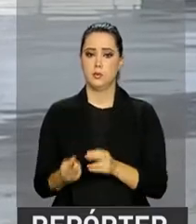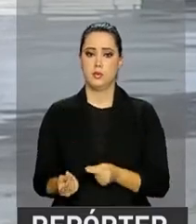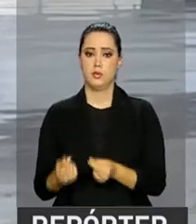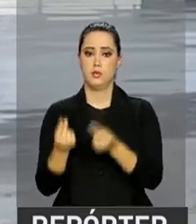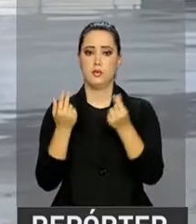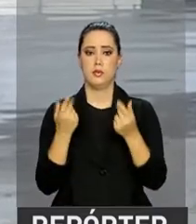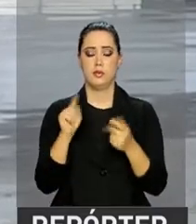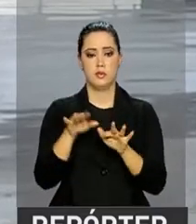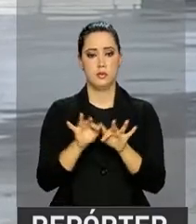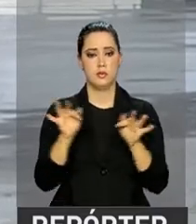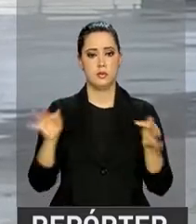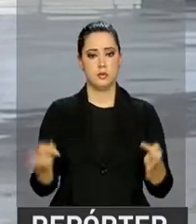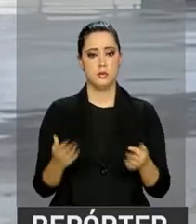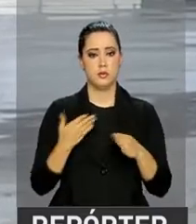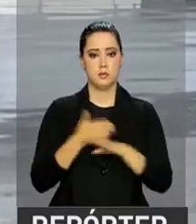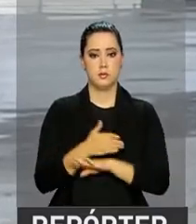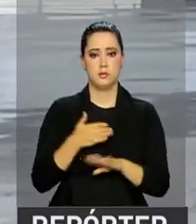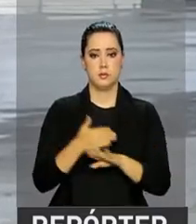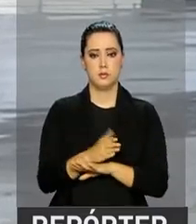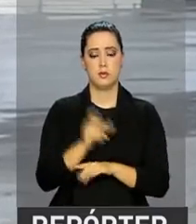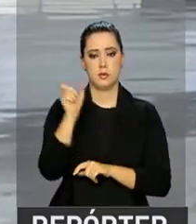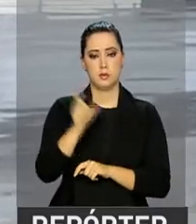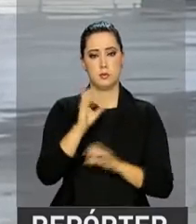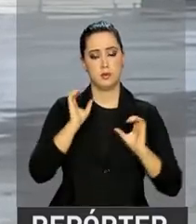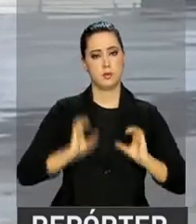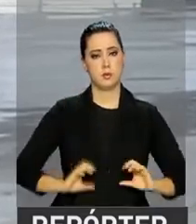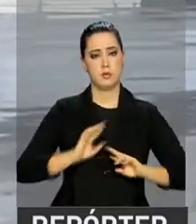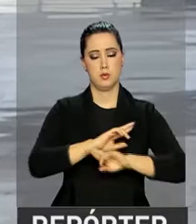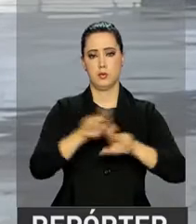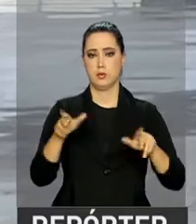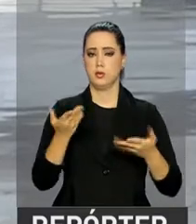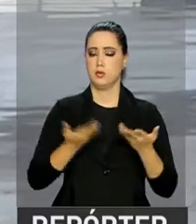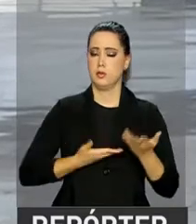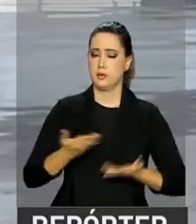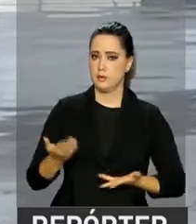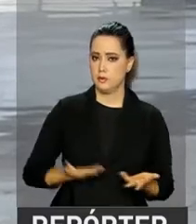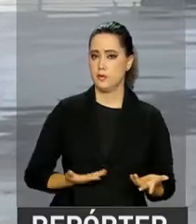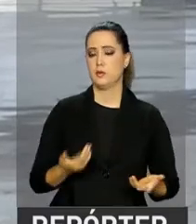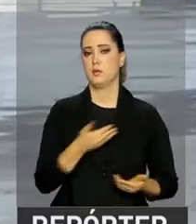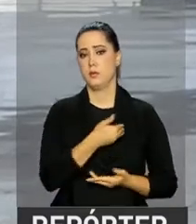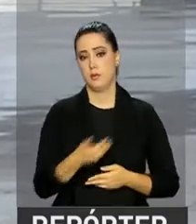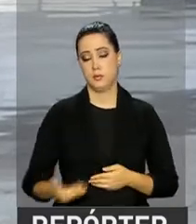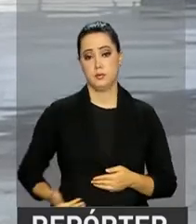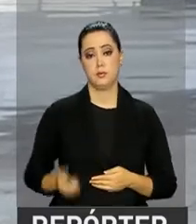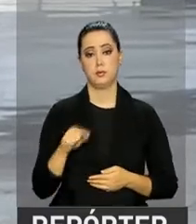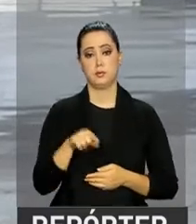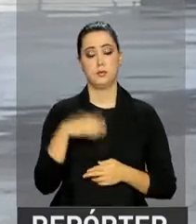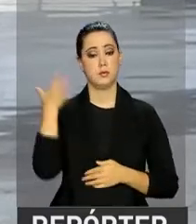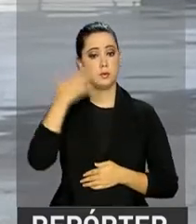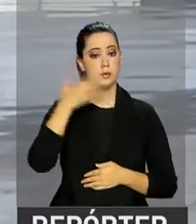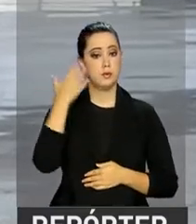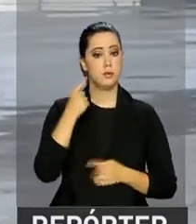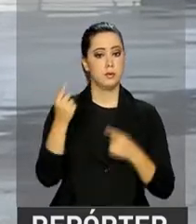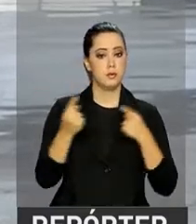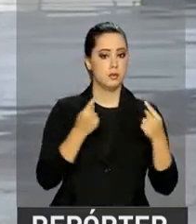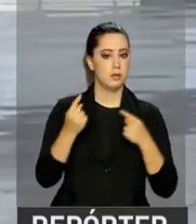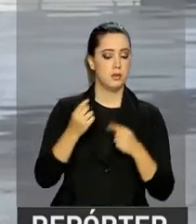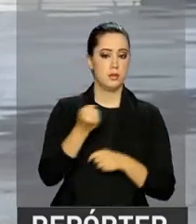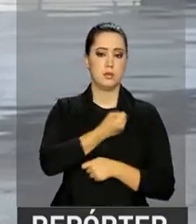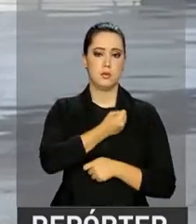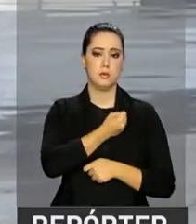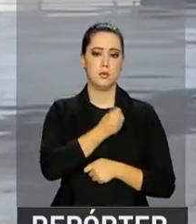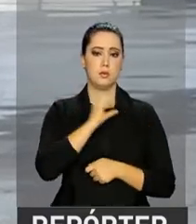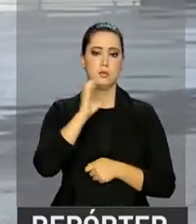custo e simplificar o acesso do cidadão a diversos serviços públicos. O comitê explica que cada número de